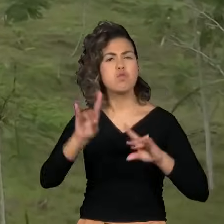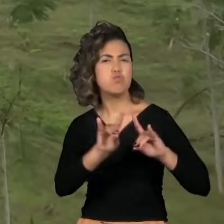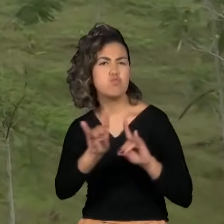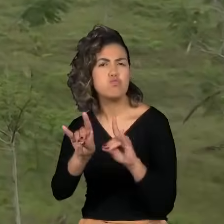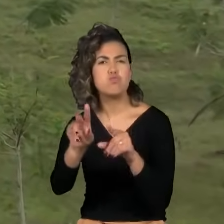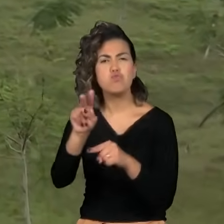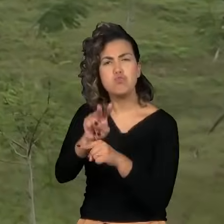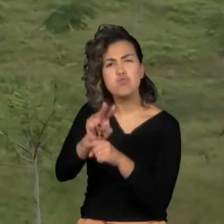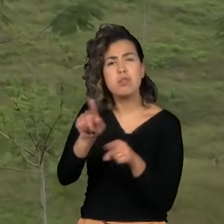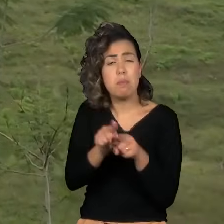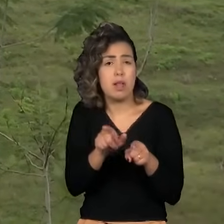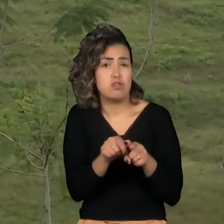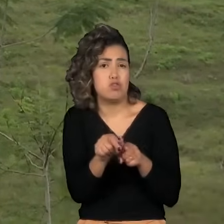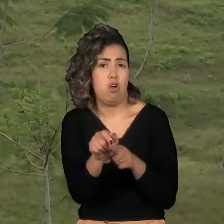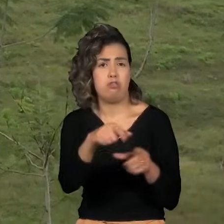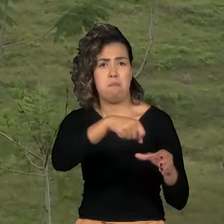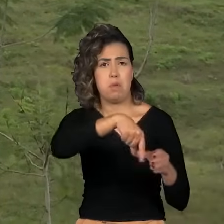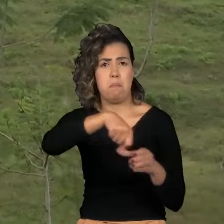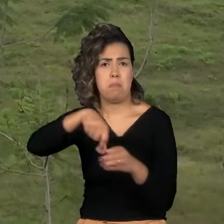de soja.